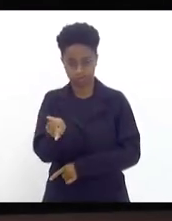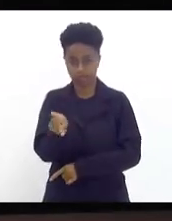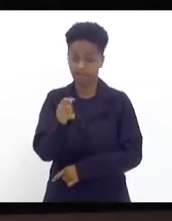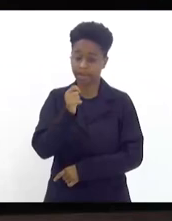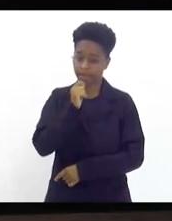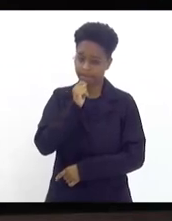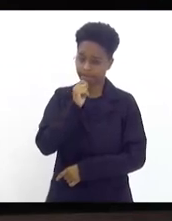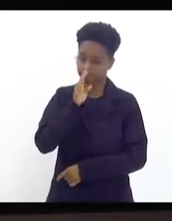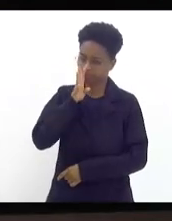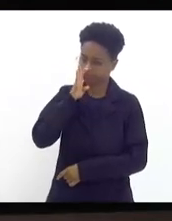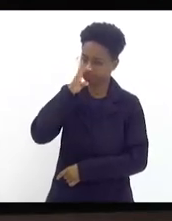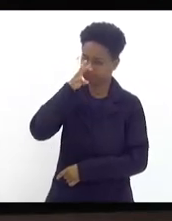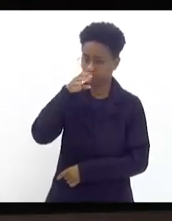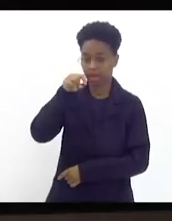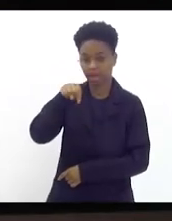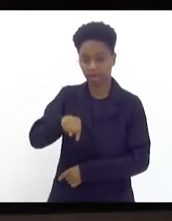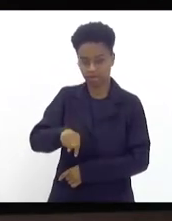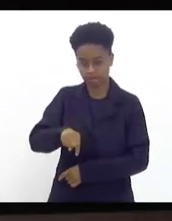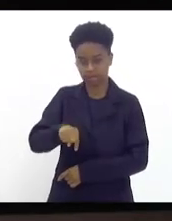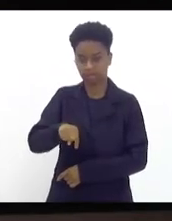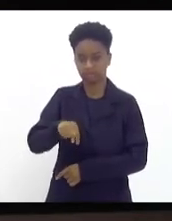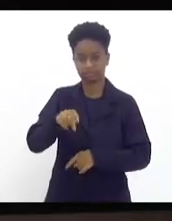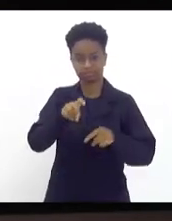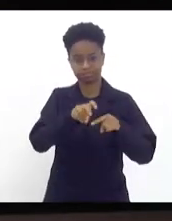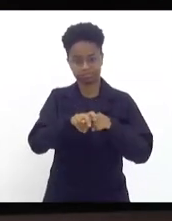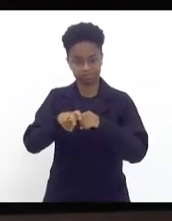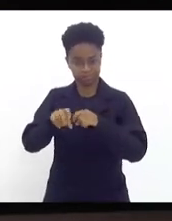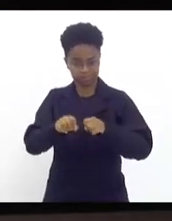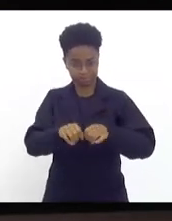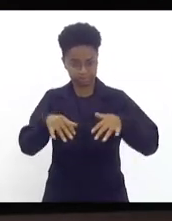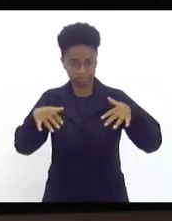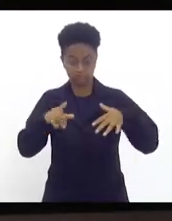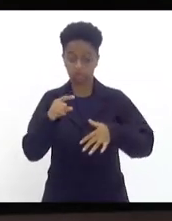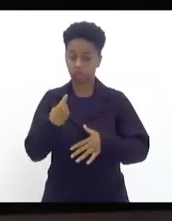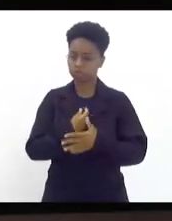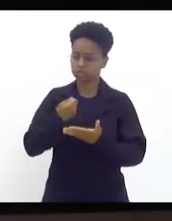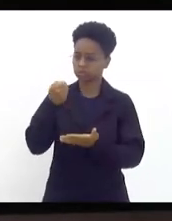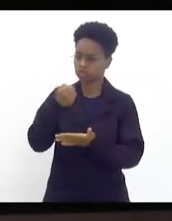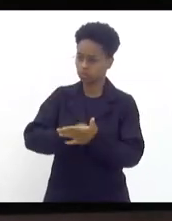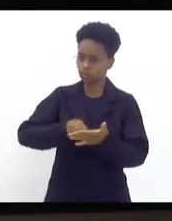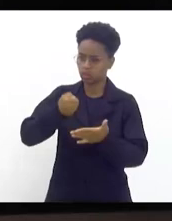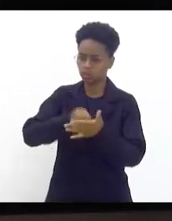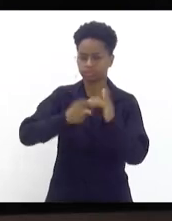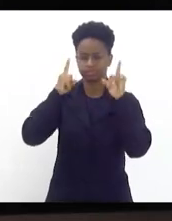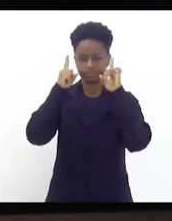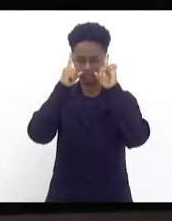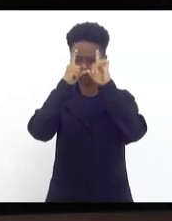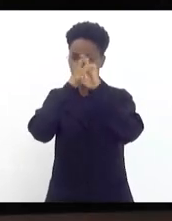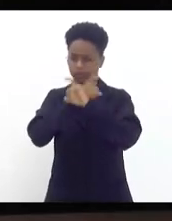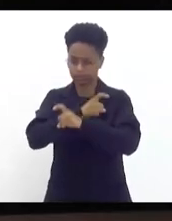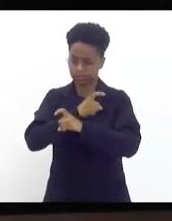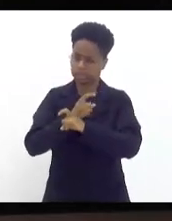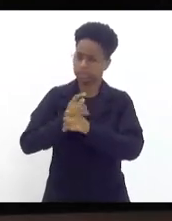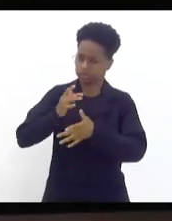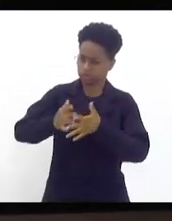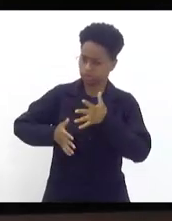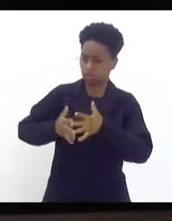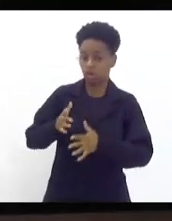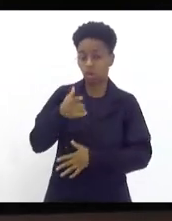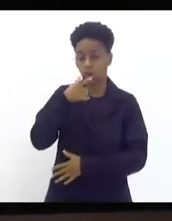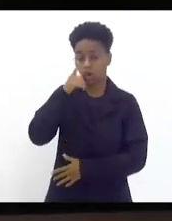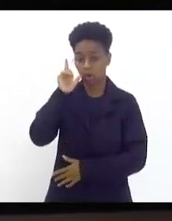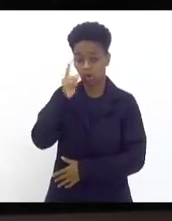ainda permanecem aqui no plenário a nossa luta é uma luta muito difícil muito complicada ontem